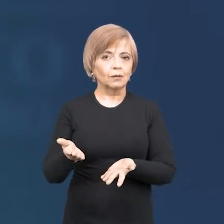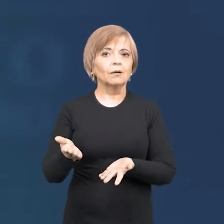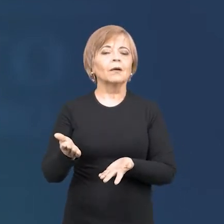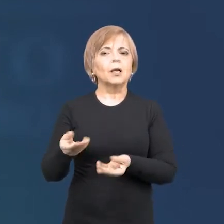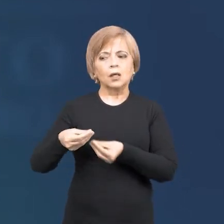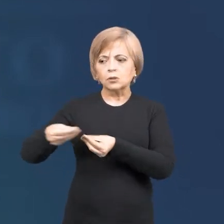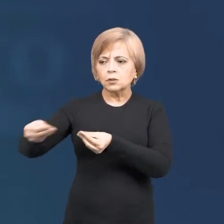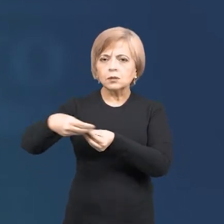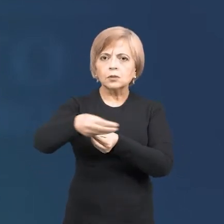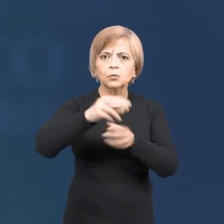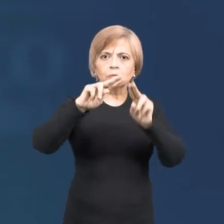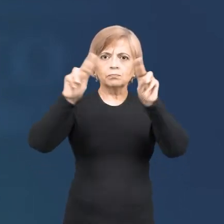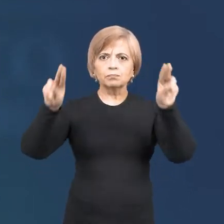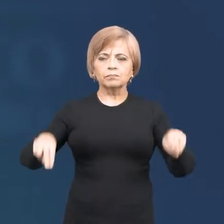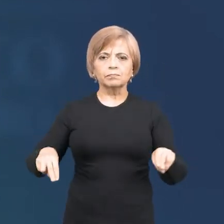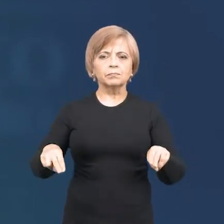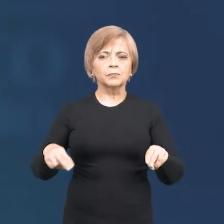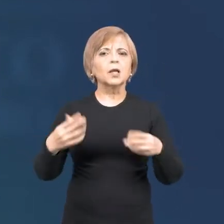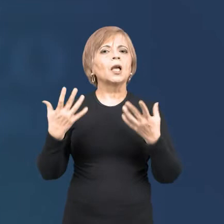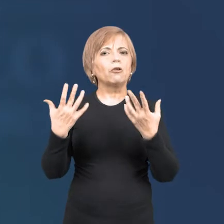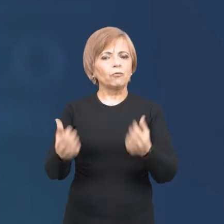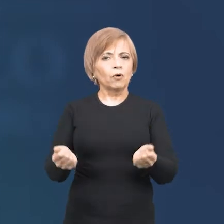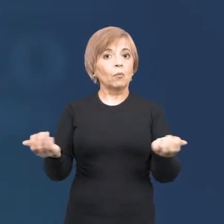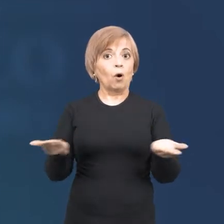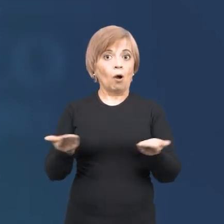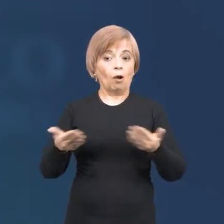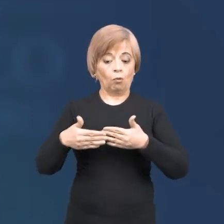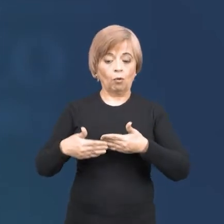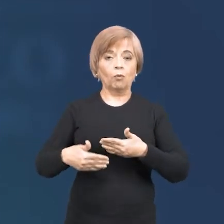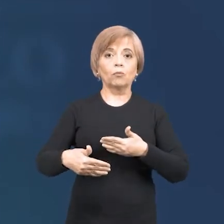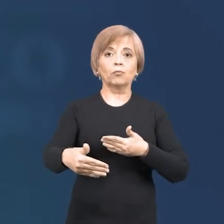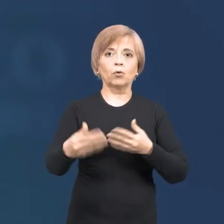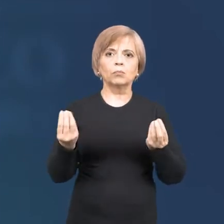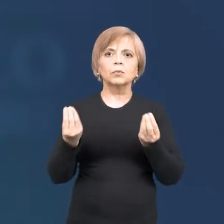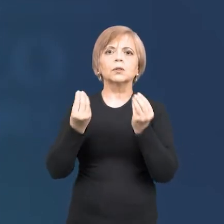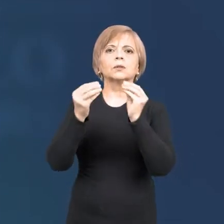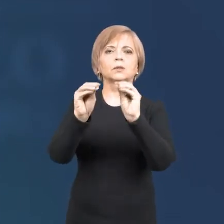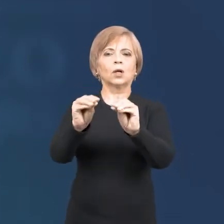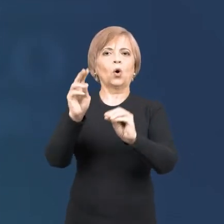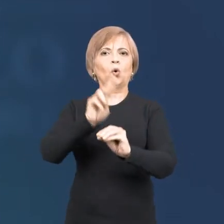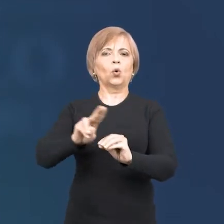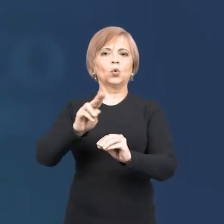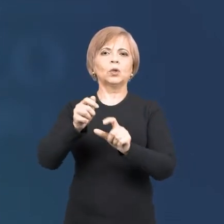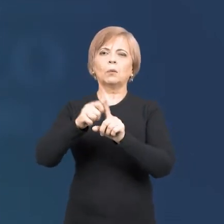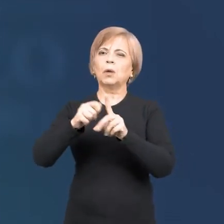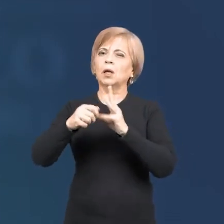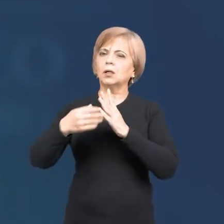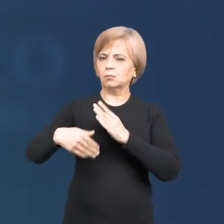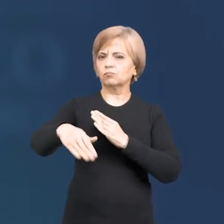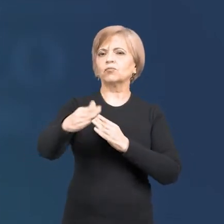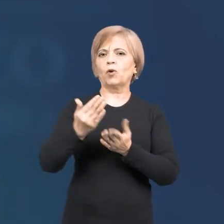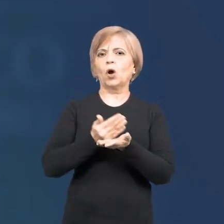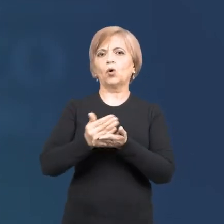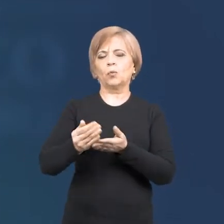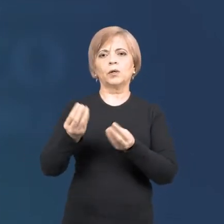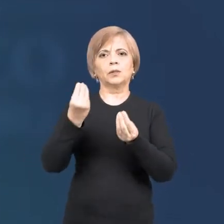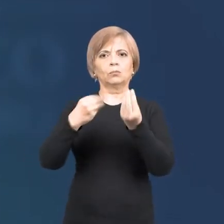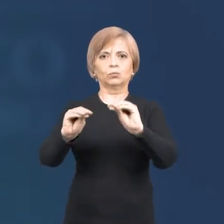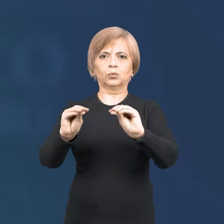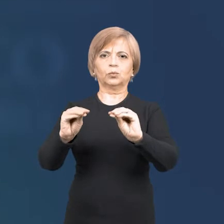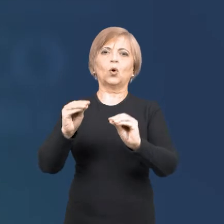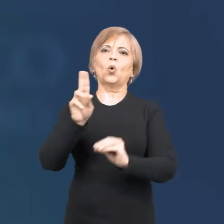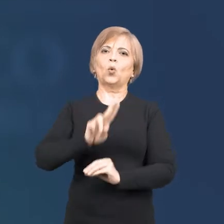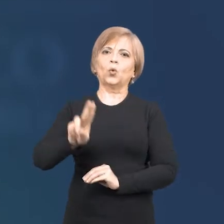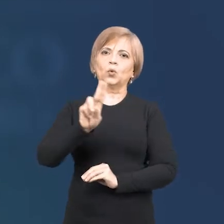e deveremos sedimentar a utilização ao longo desses próximos meses, né? Eu acho que, de